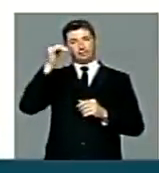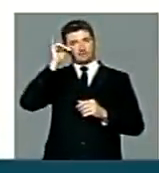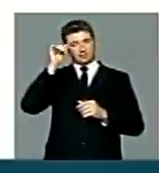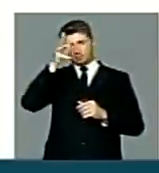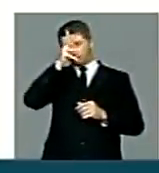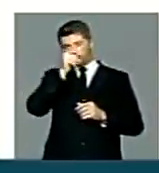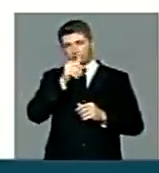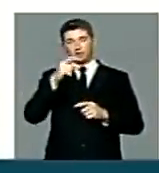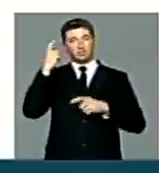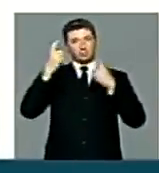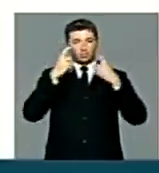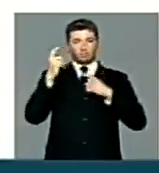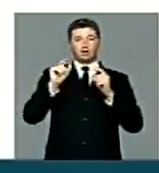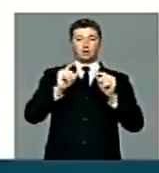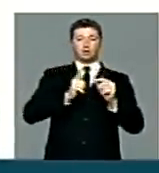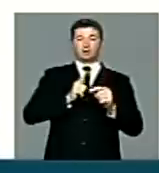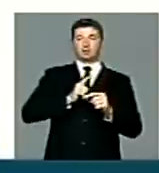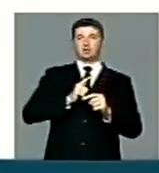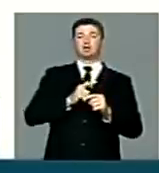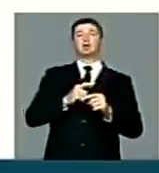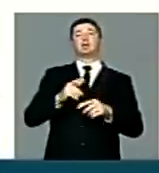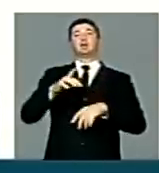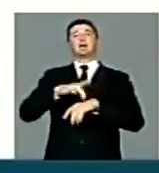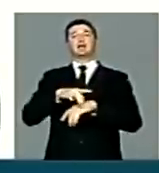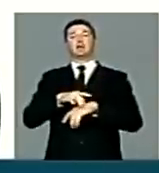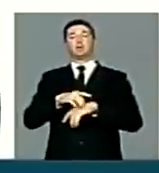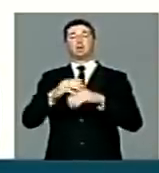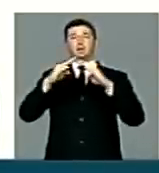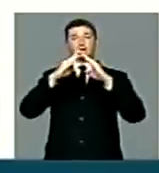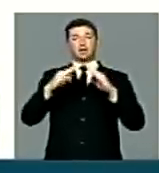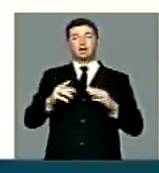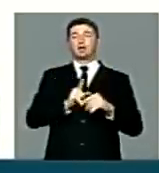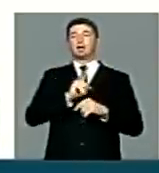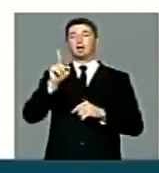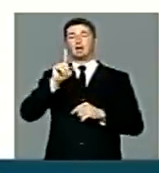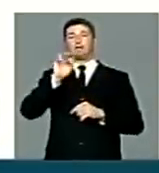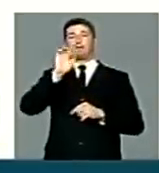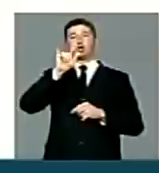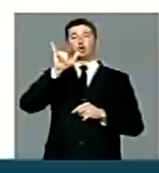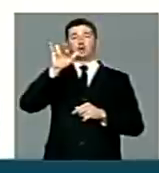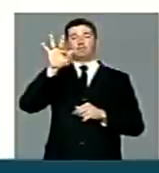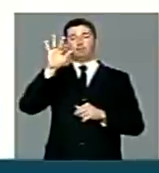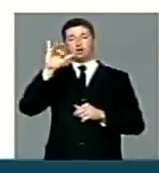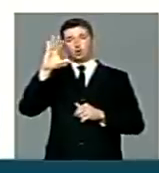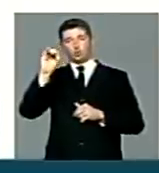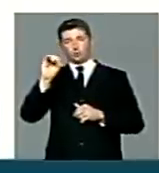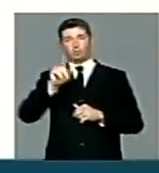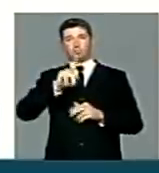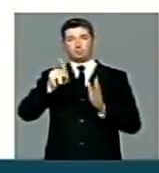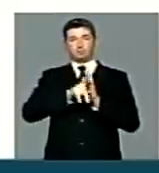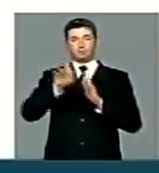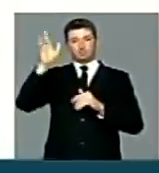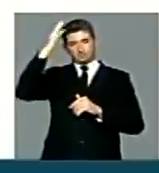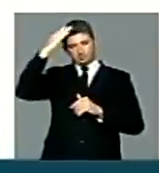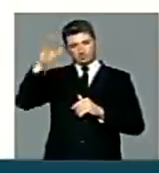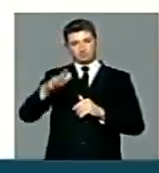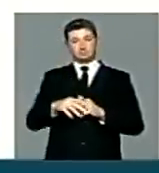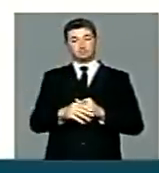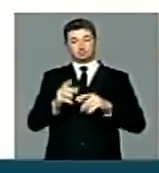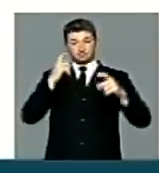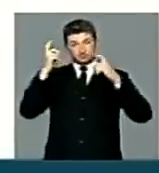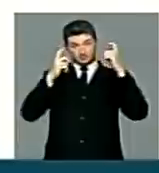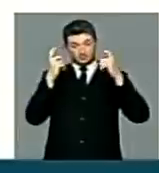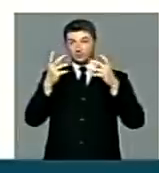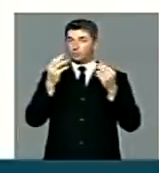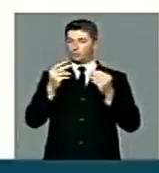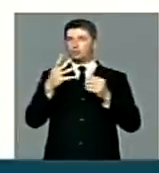avicultores com o nosso frigorífico Diplomata inclusive um colega nosso aqui do Alfredo keffer do Paraná essa preocupação muito